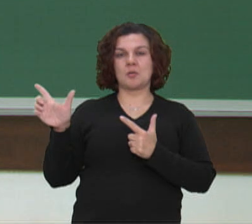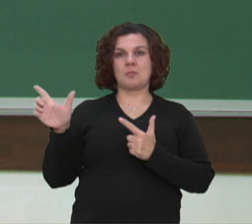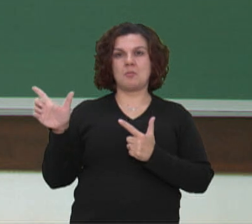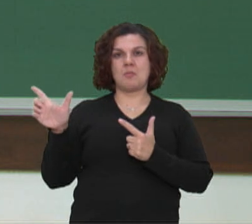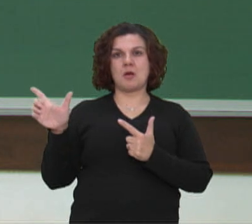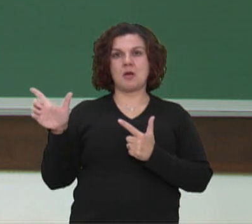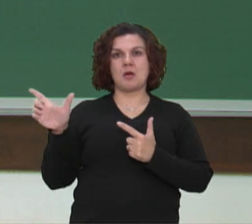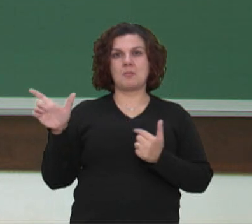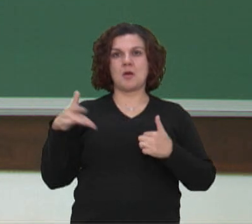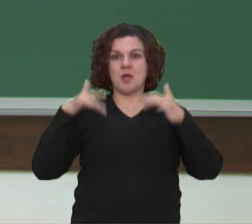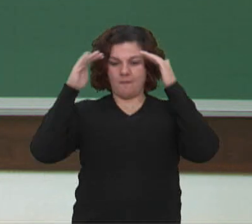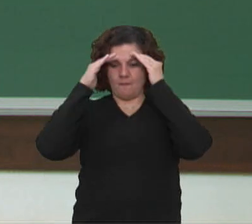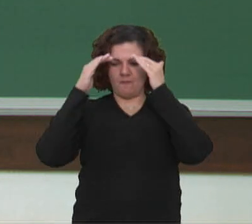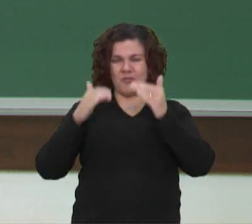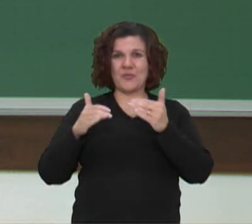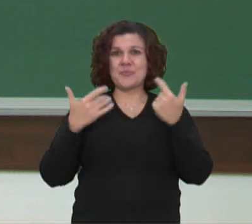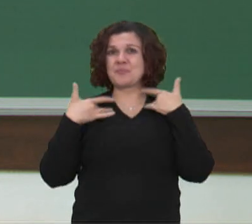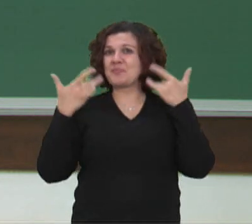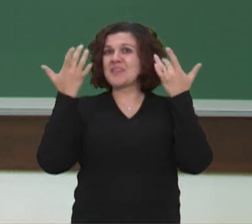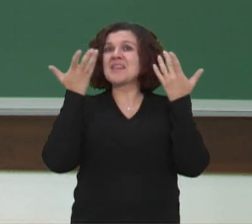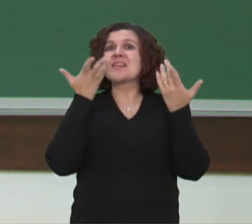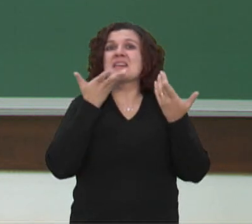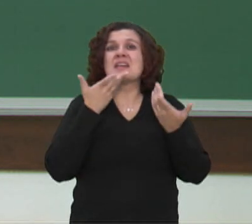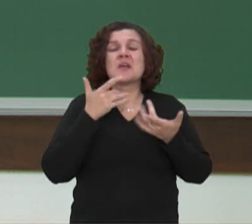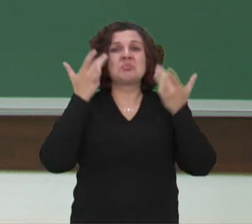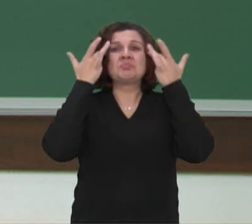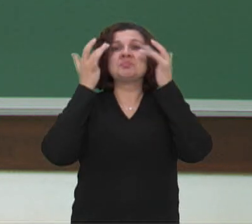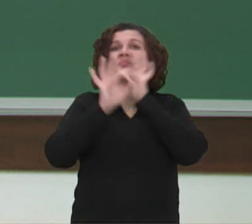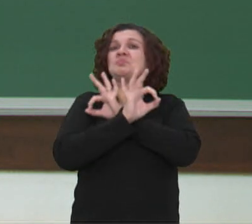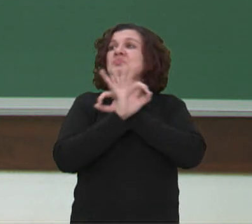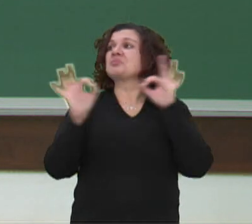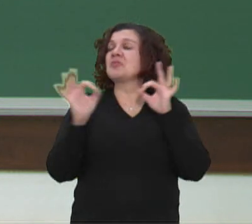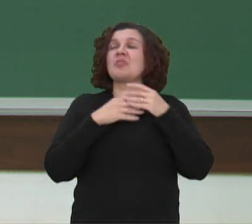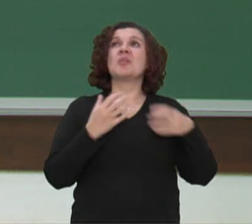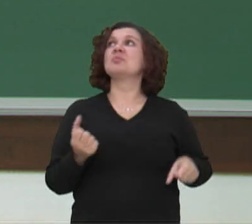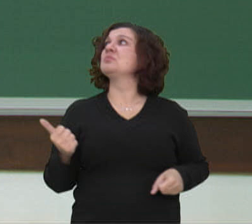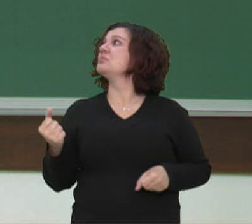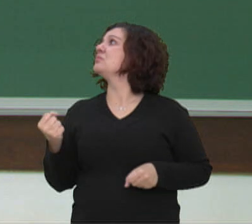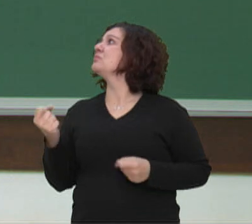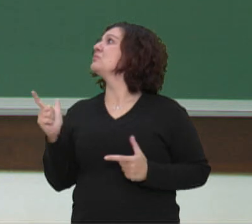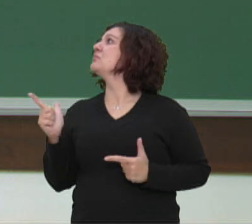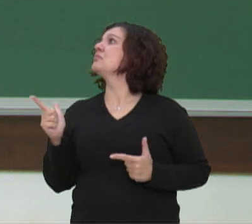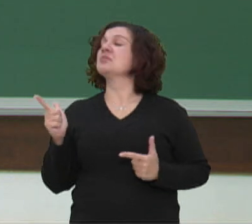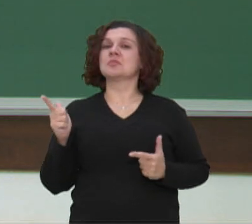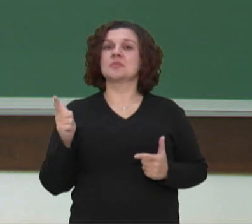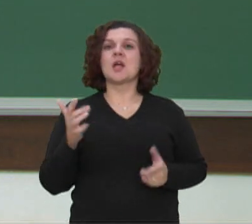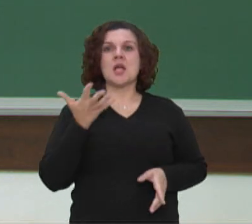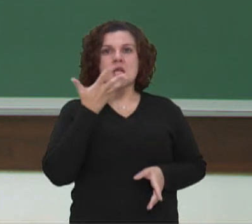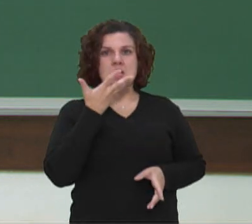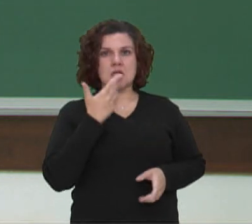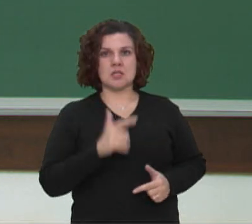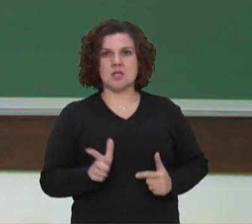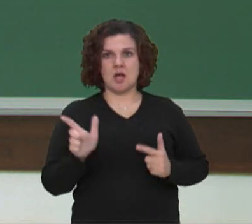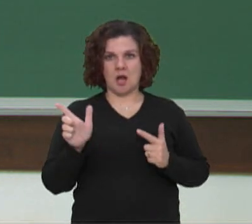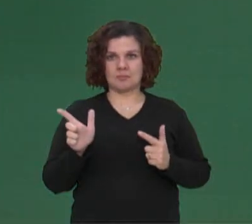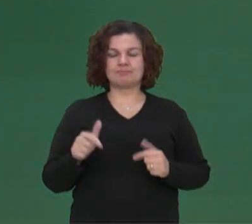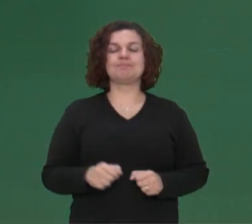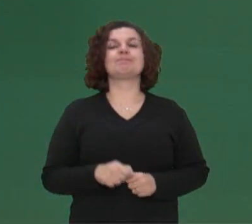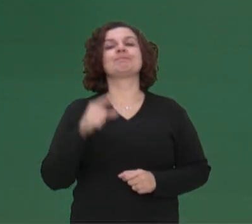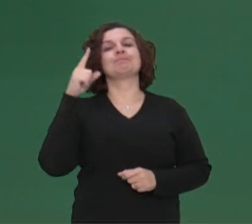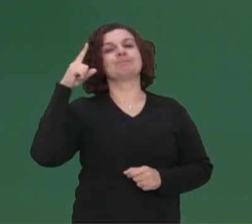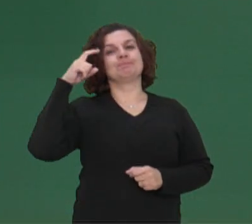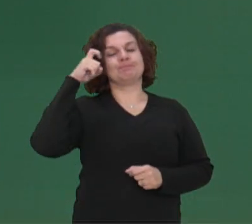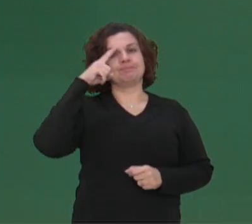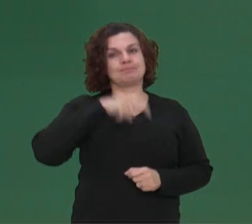é. Porque alguém está mandando. E uma criança com arma é muito perigoso, né?